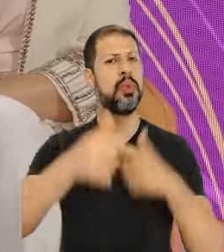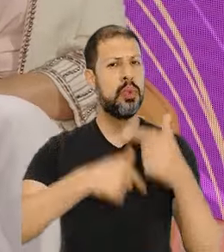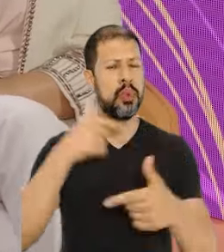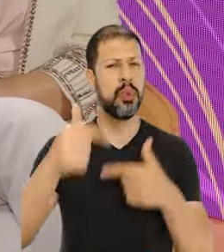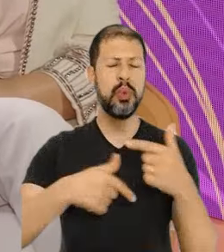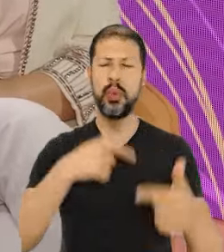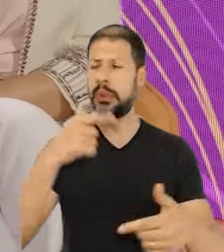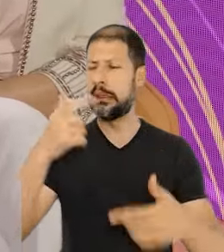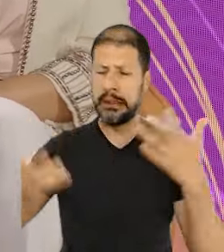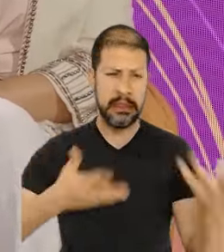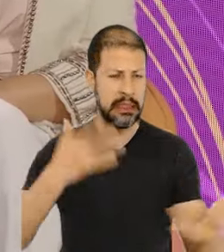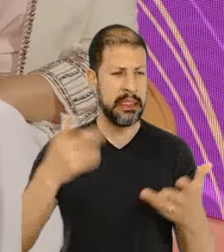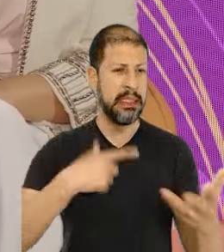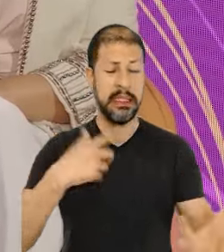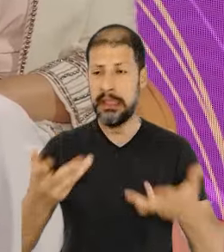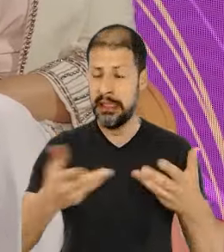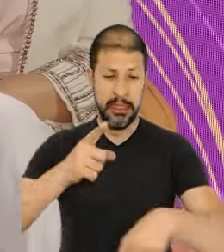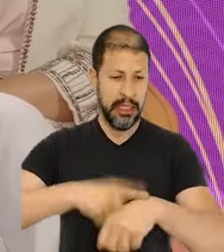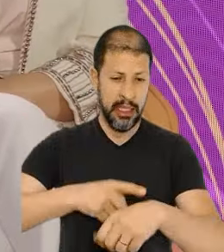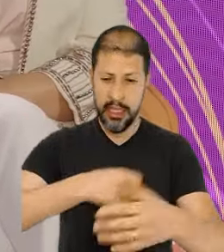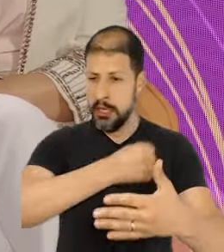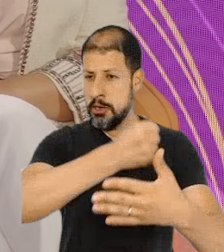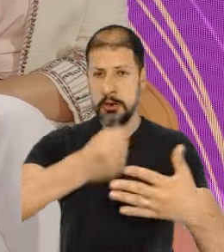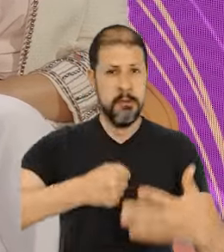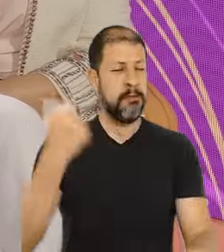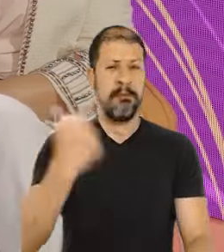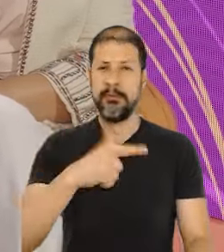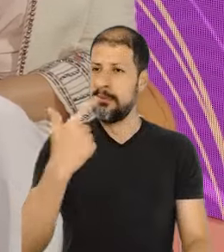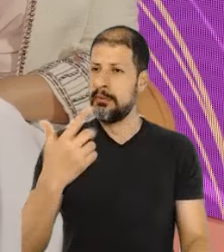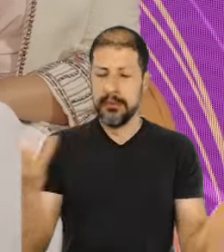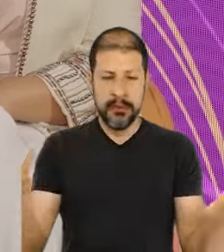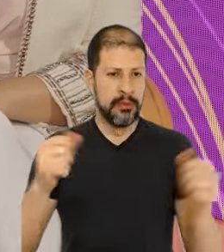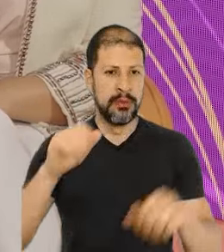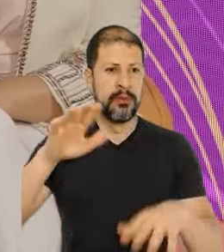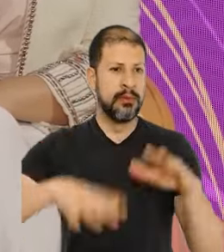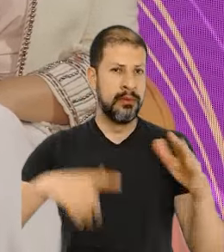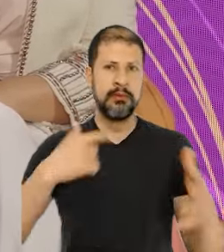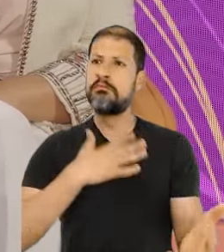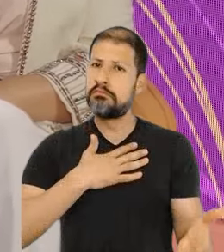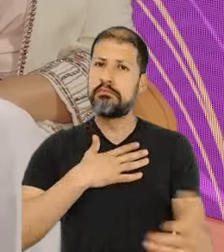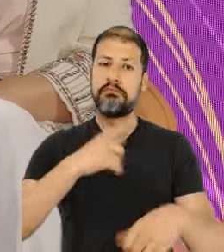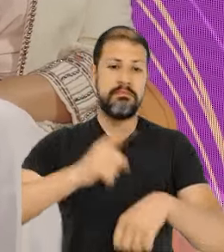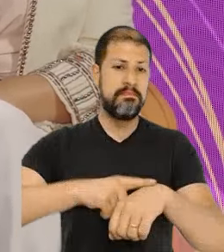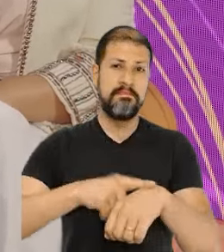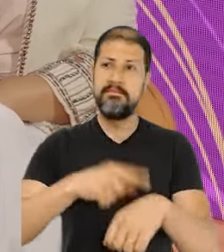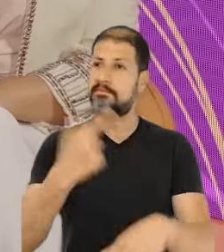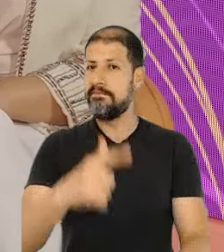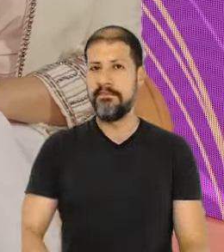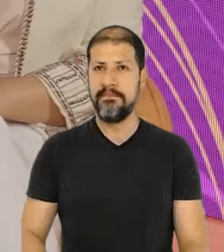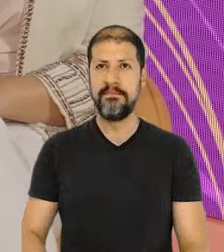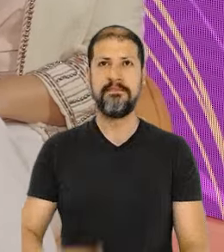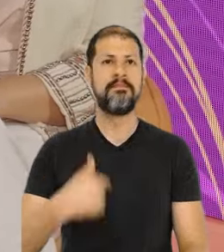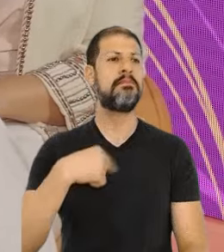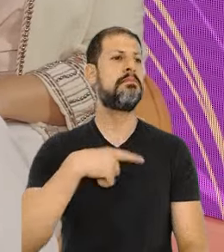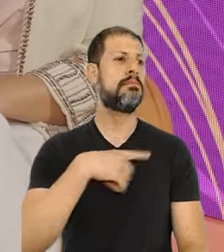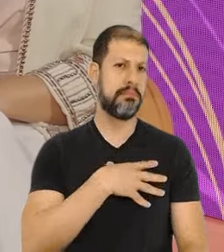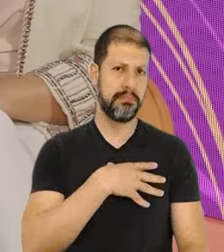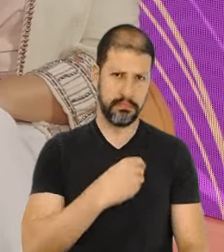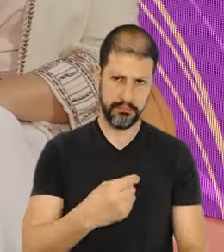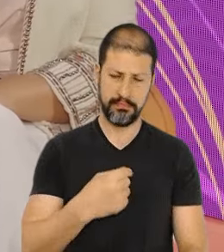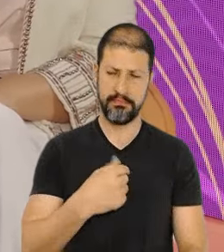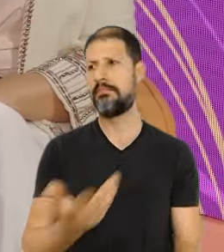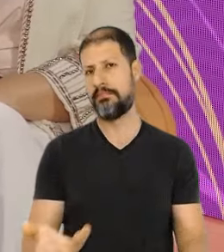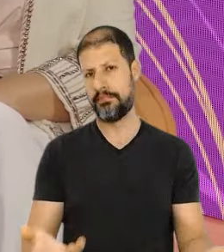fora nessa correria tempo dezar não tem tempo né Às vezes até gosta mas não Ten o tempo e eu tenho um filho eu meu